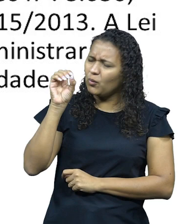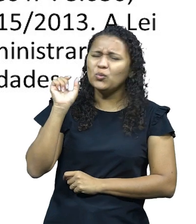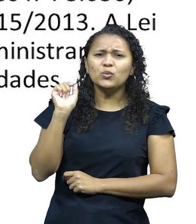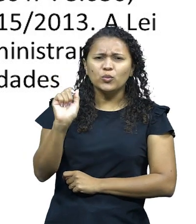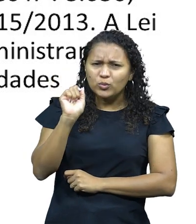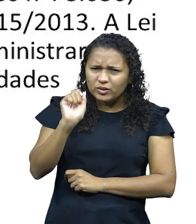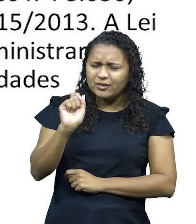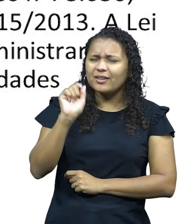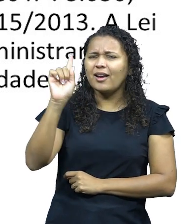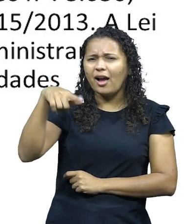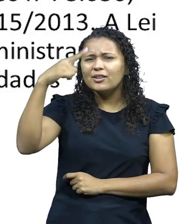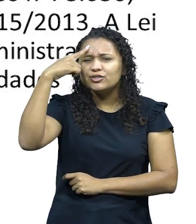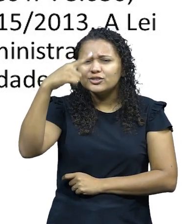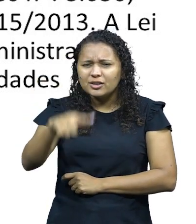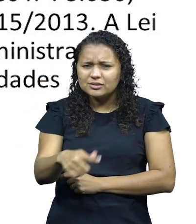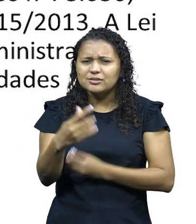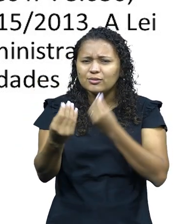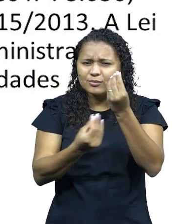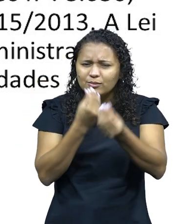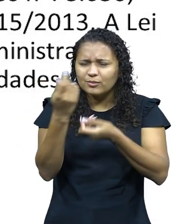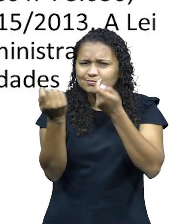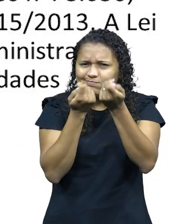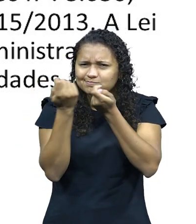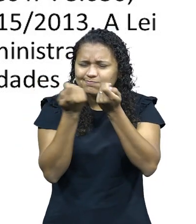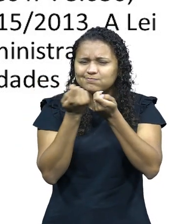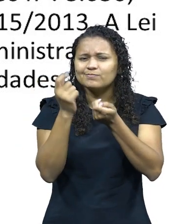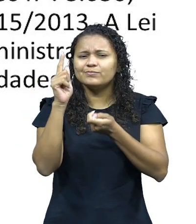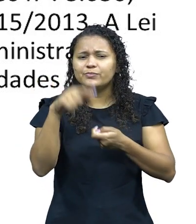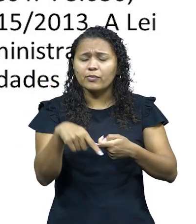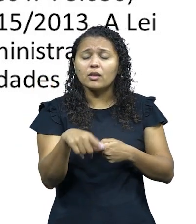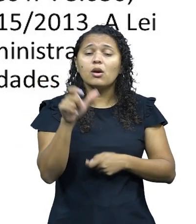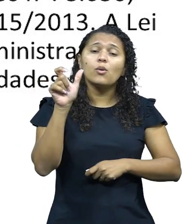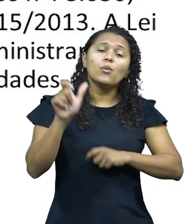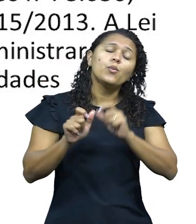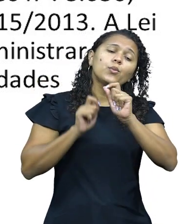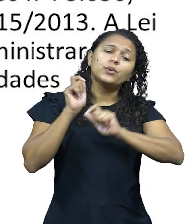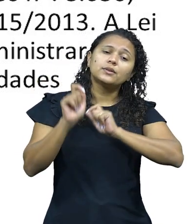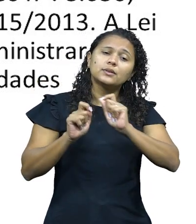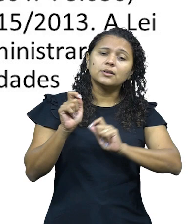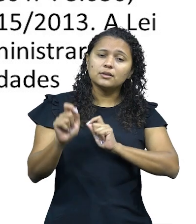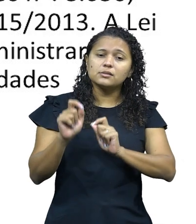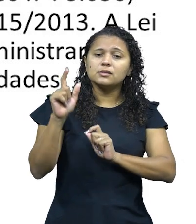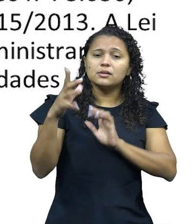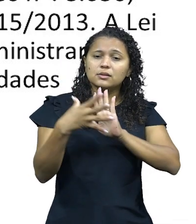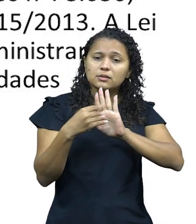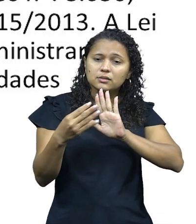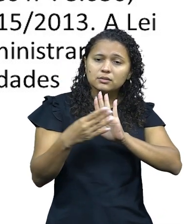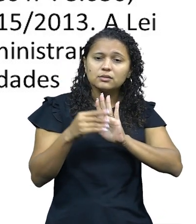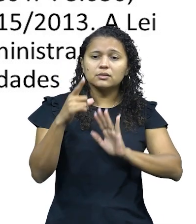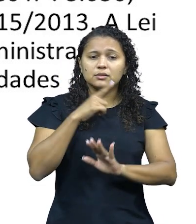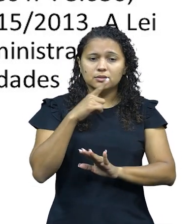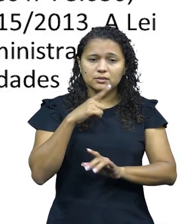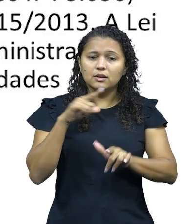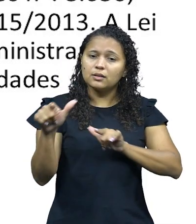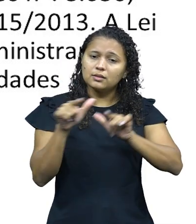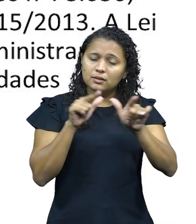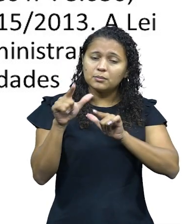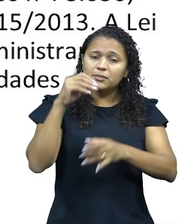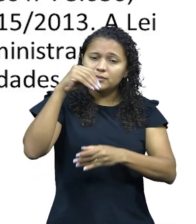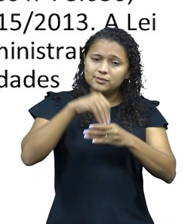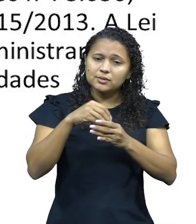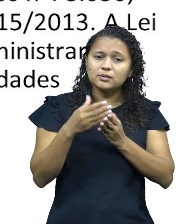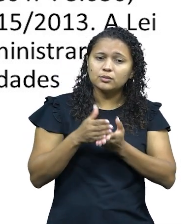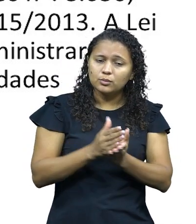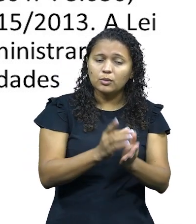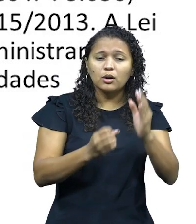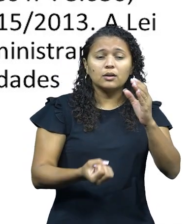gestão de mão de obra. O órgão, ele é a figura do órgão de gestão de mão de obra do trabalho portuário. Ele